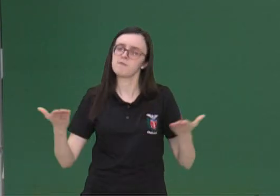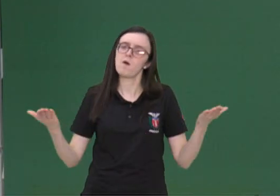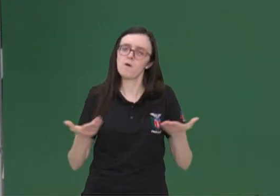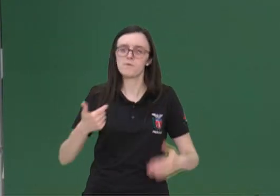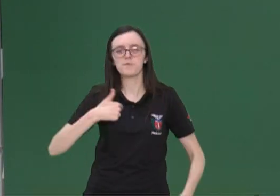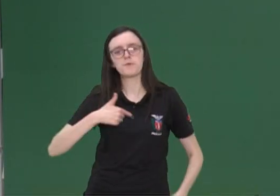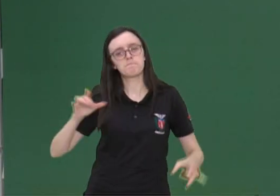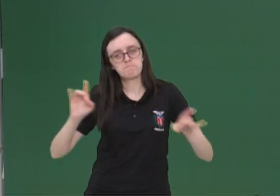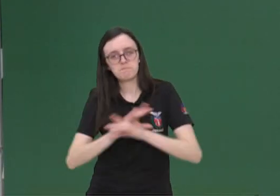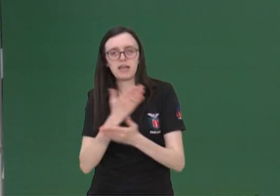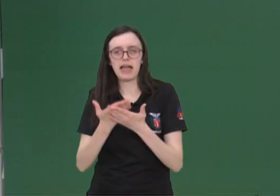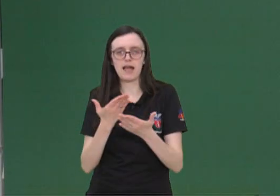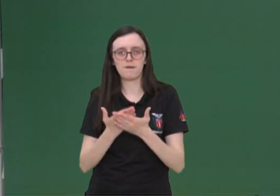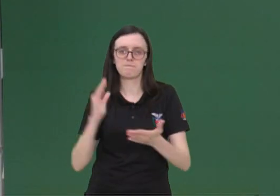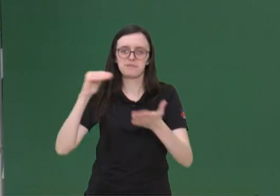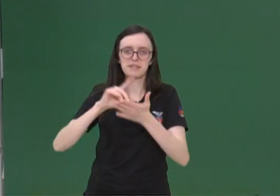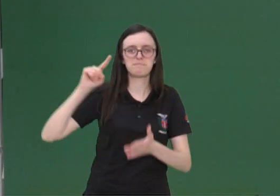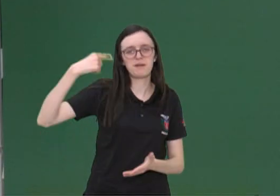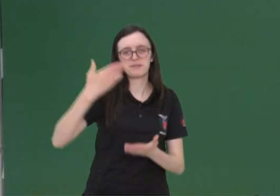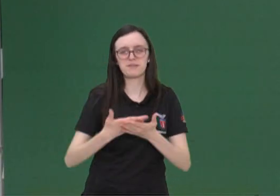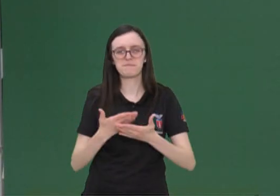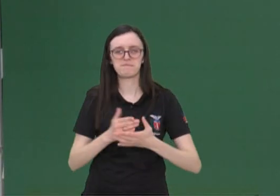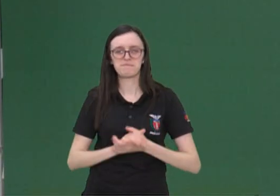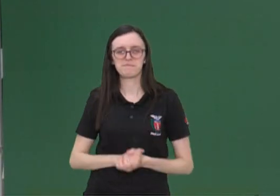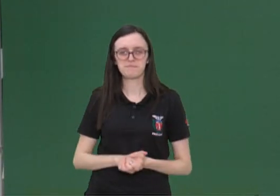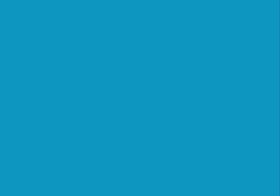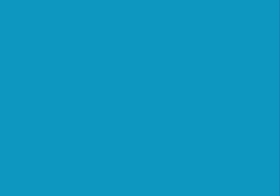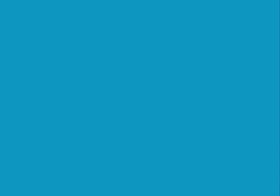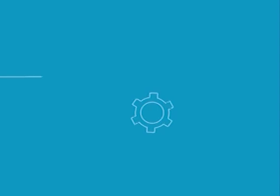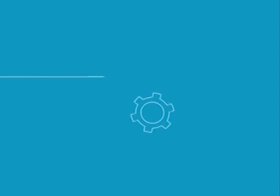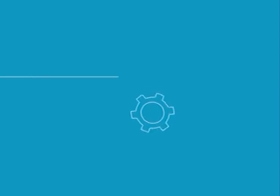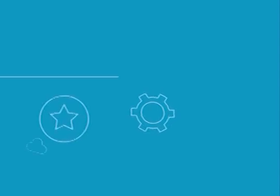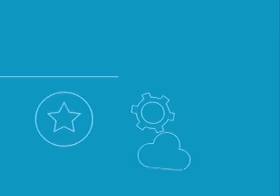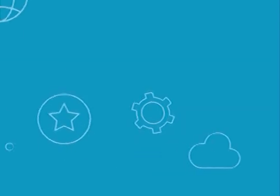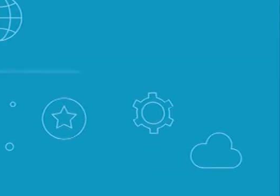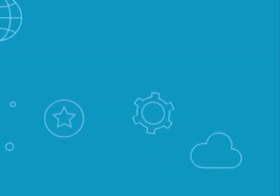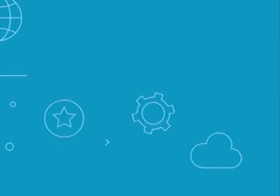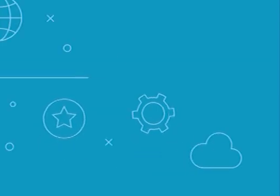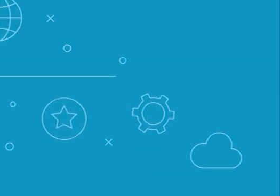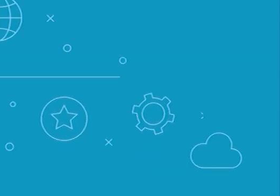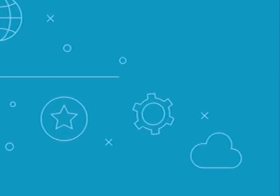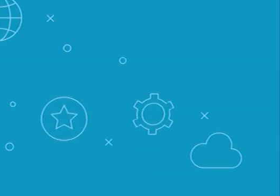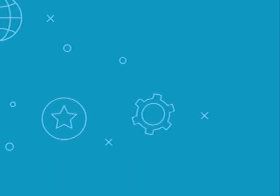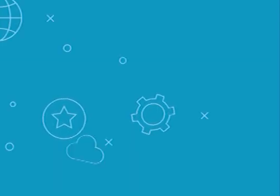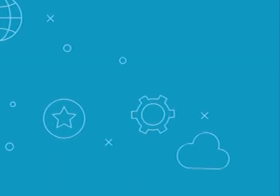hoje eu me despeço por aqui. Até a próxima aula.